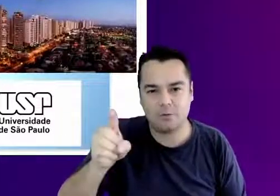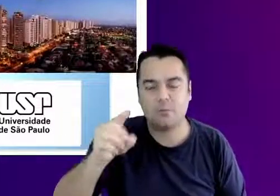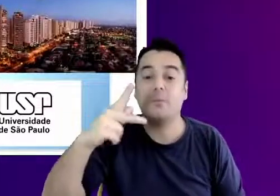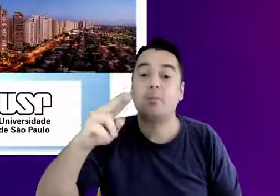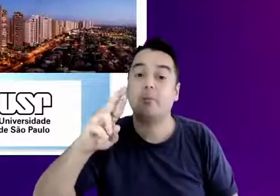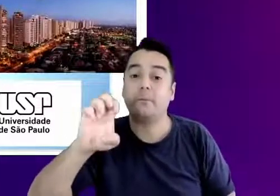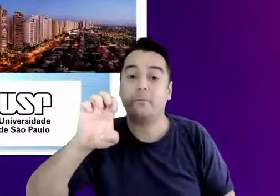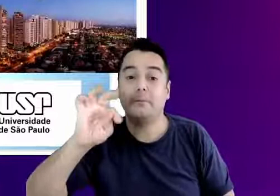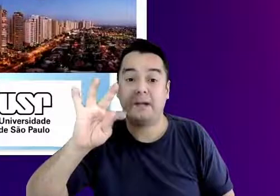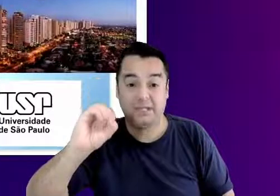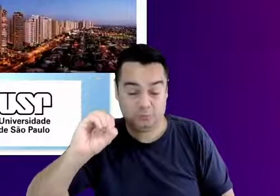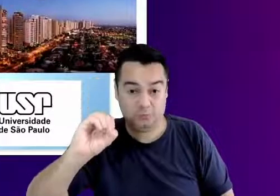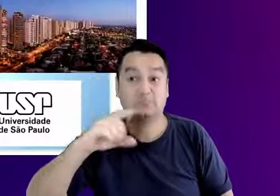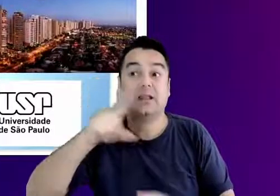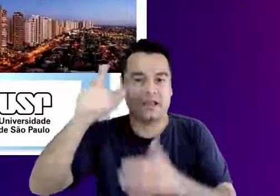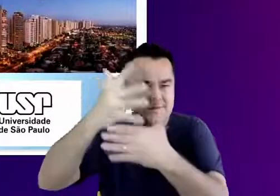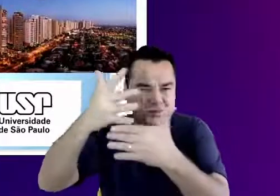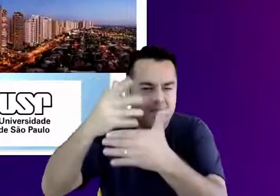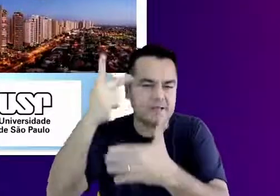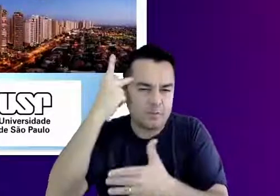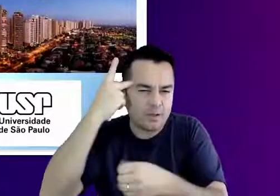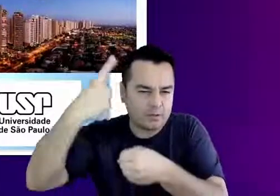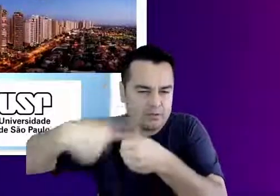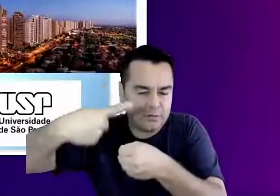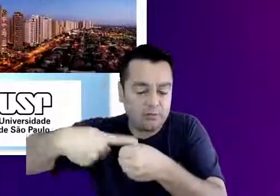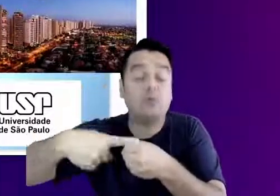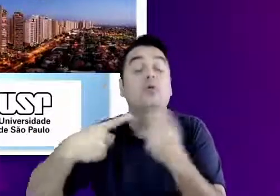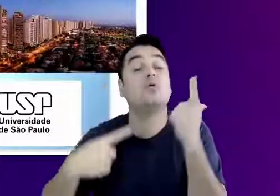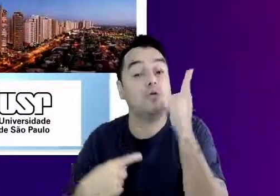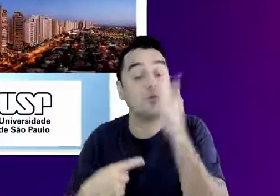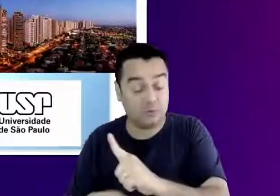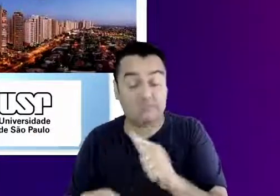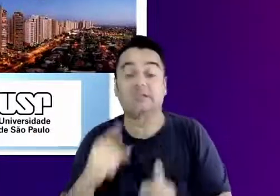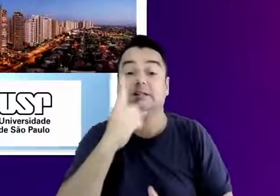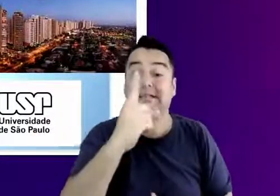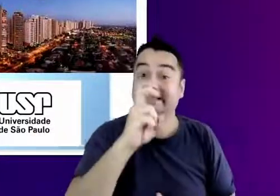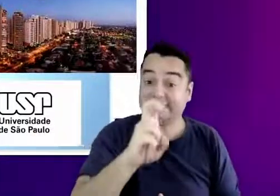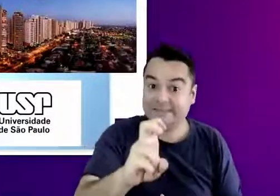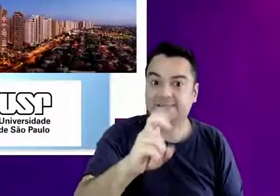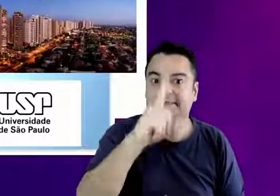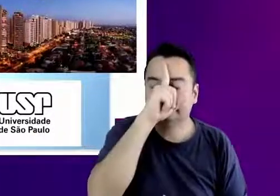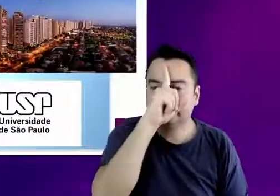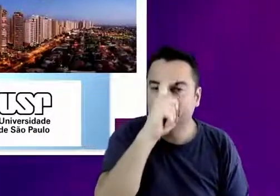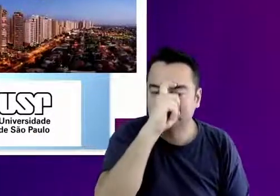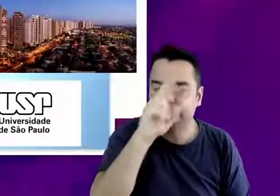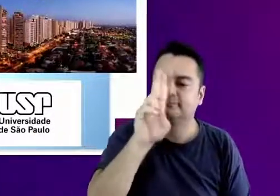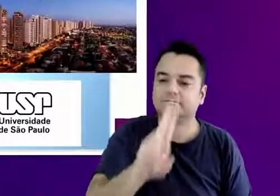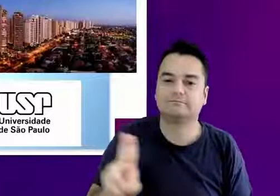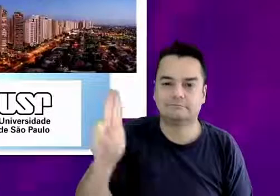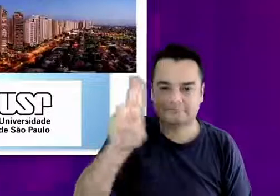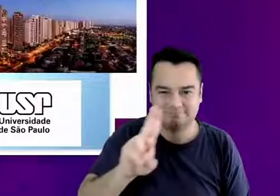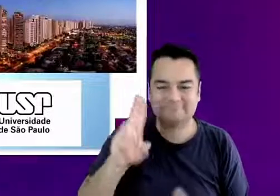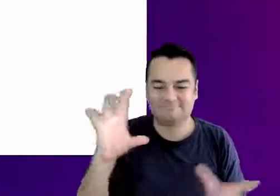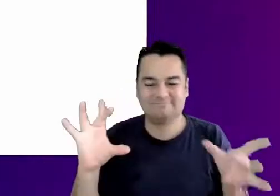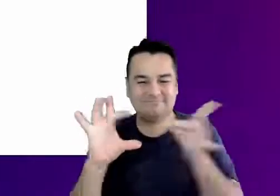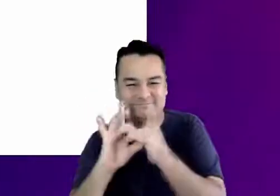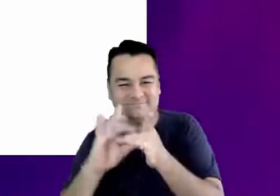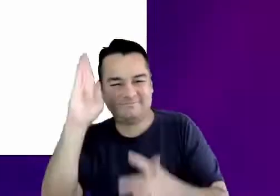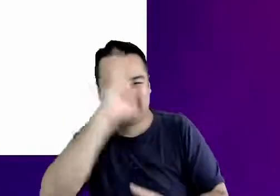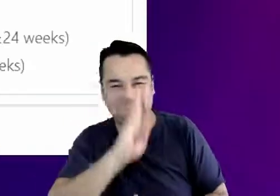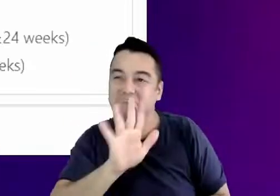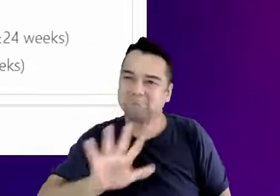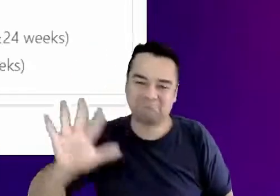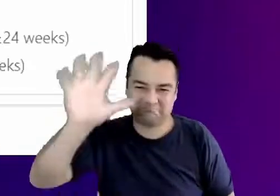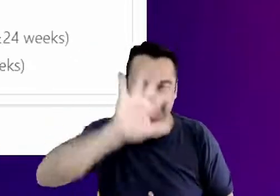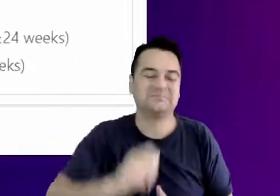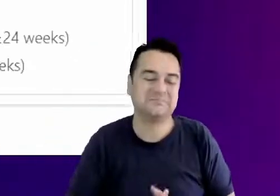nacional no momento, que envolve 15 hospitais universitários no Brasil. Como que eu faço